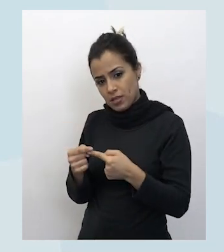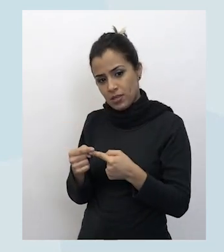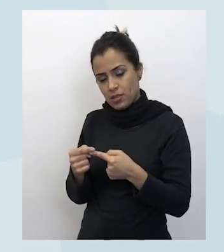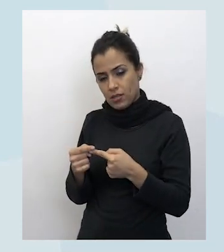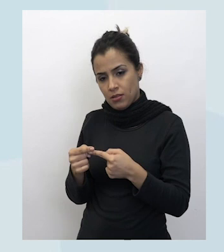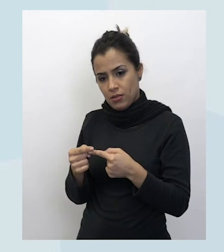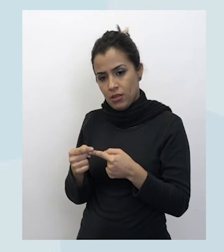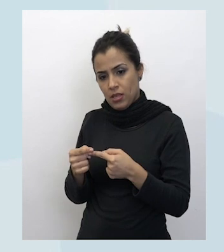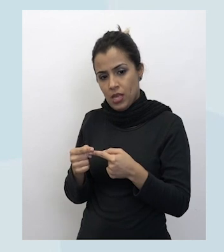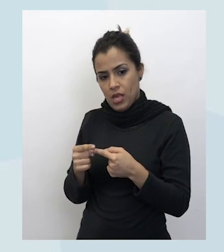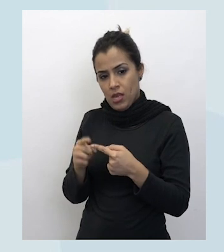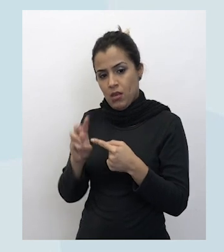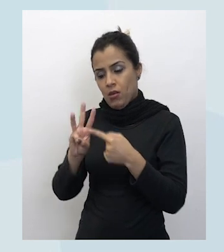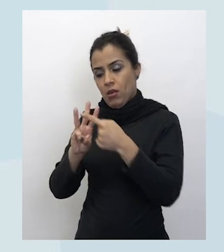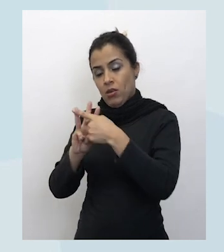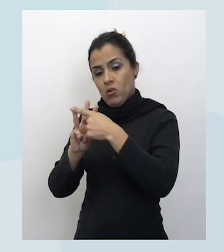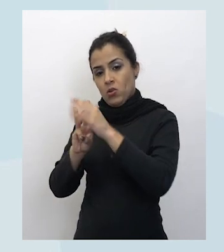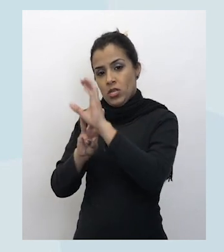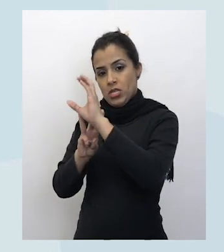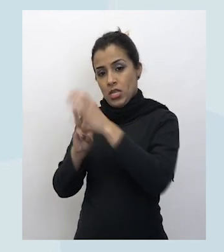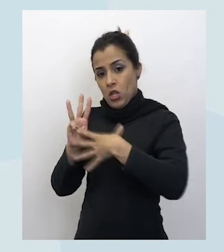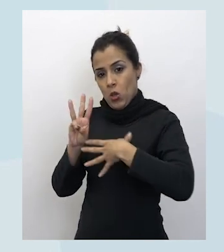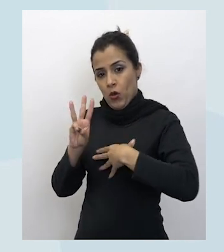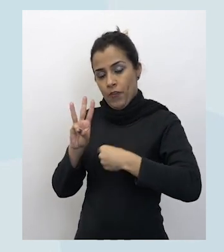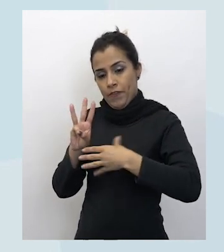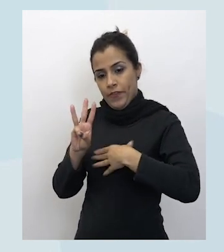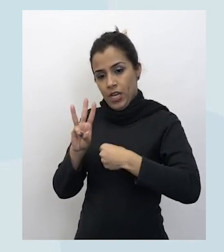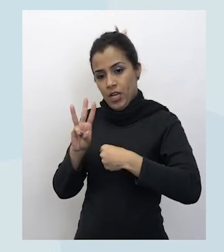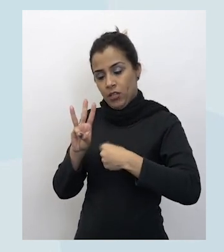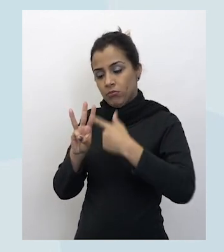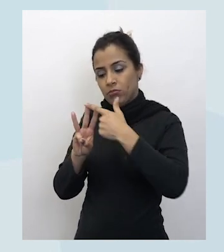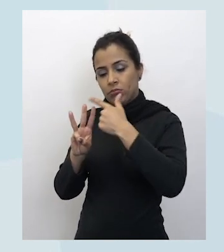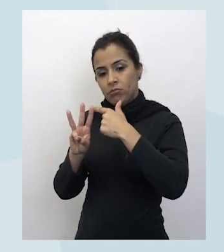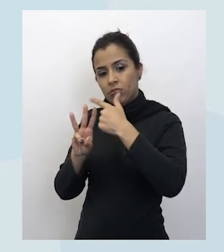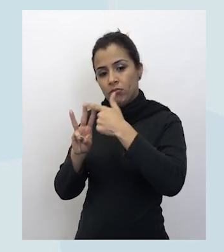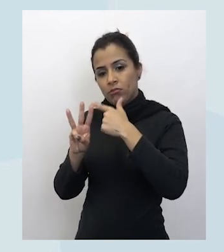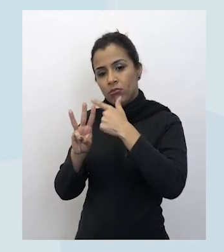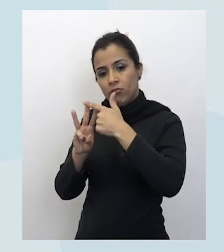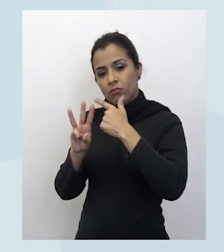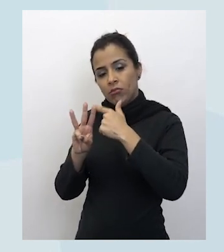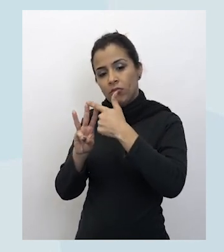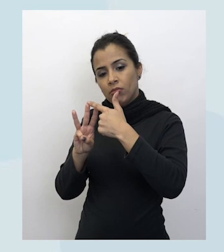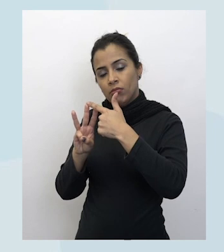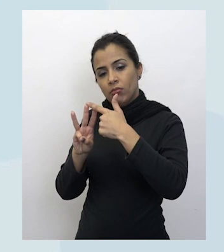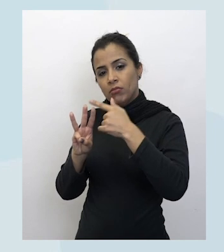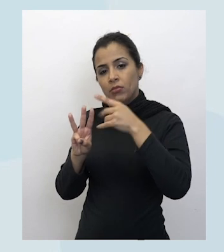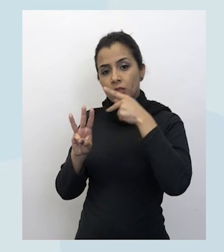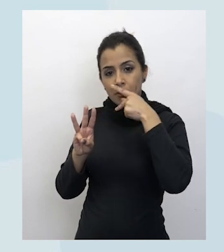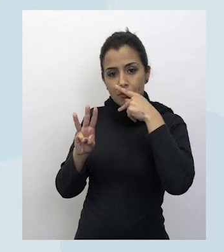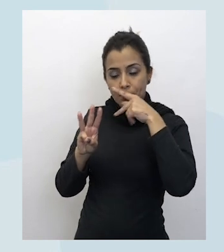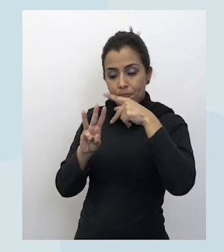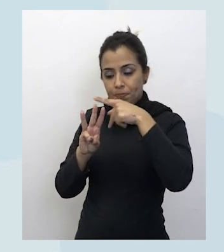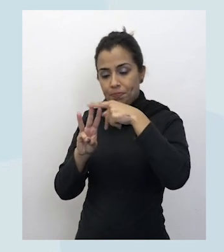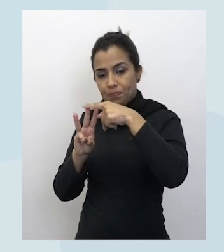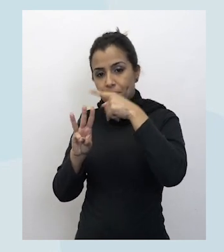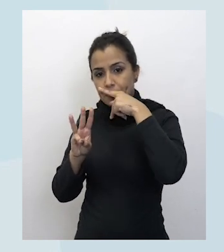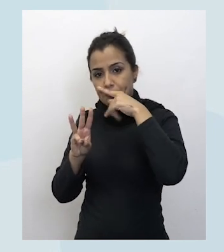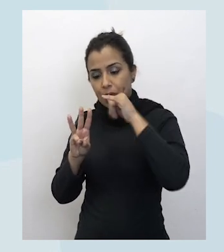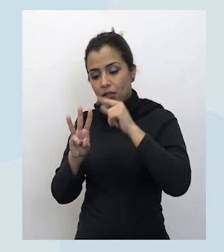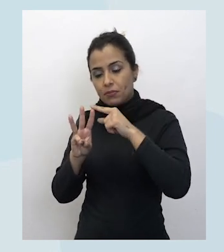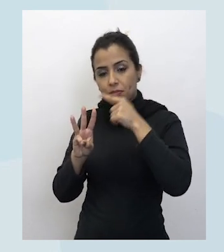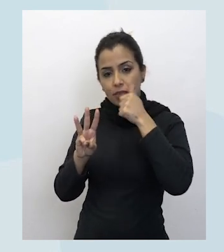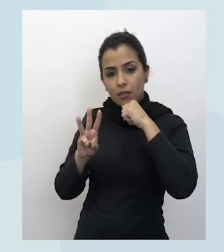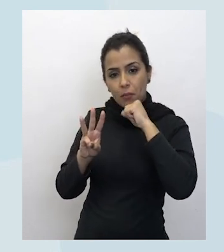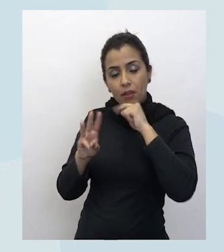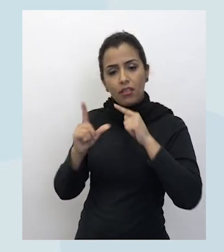da criança vai estar na coluna C e o que não emparelhar com o da mãe tem que emparelhar com o do pai. Tá? O processo,